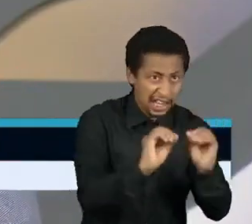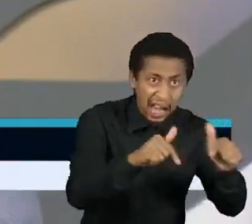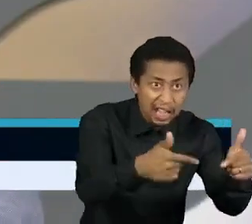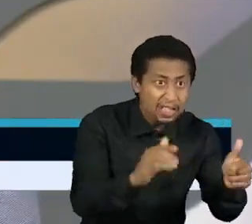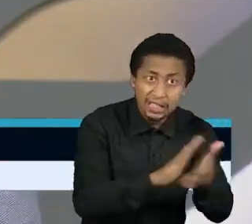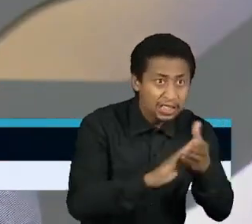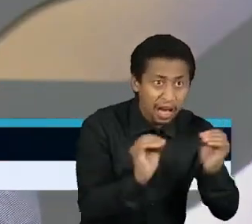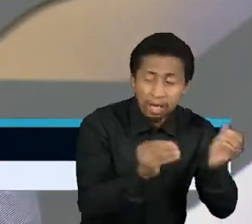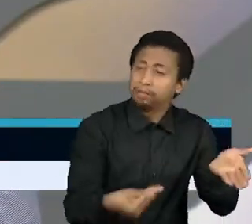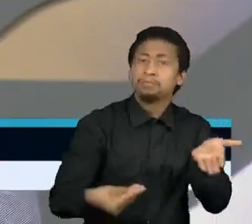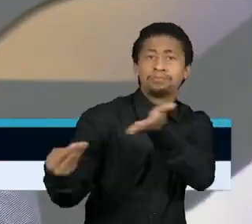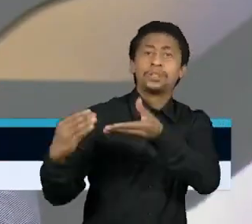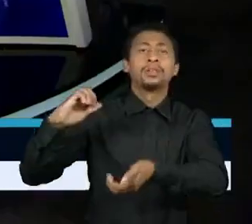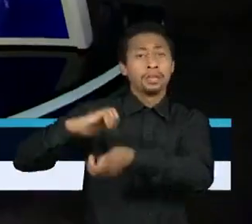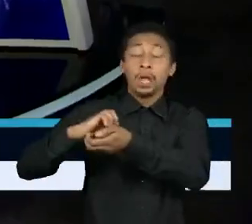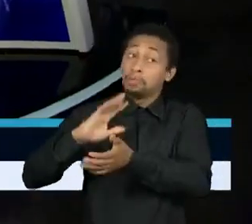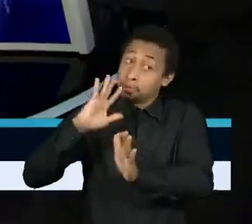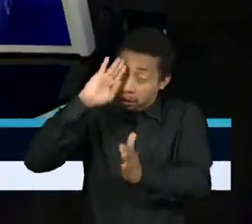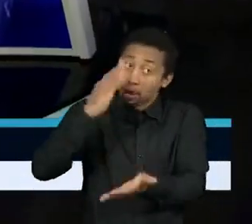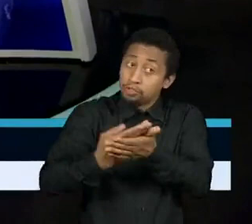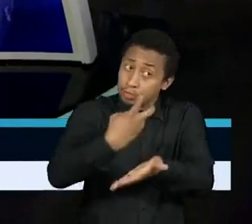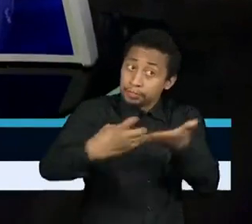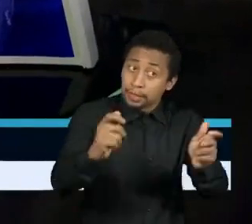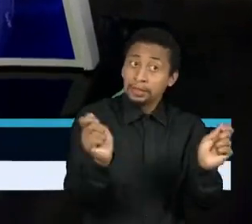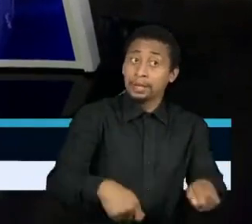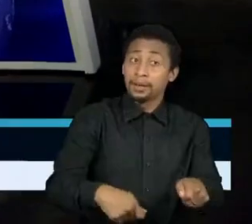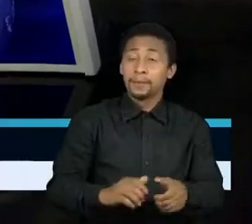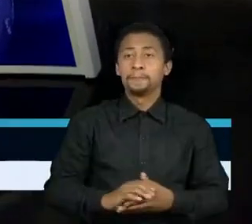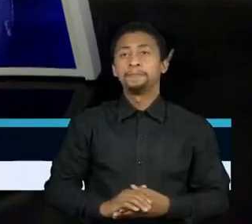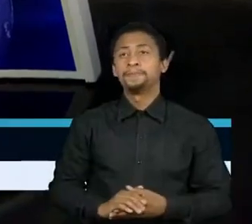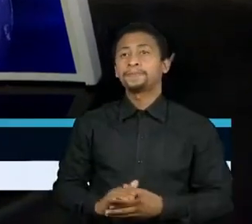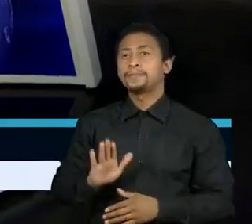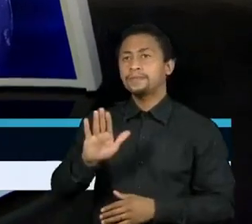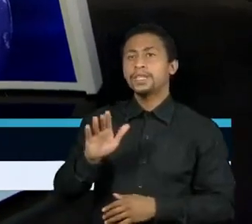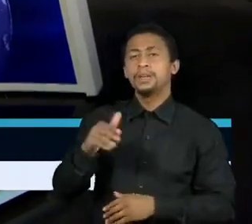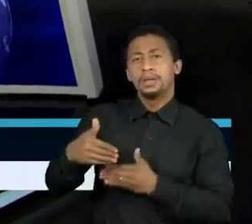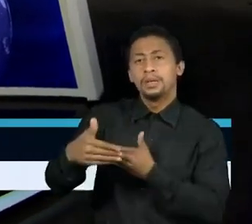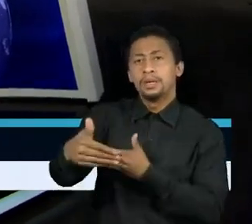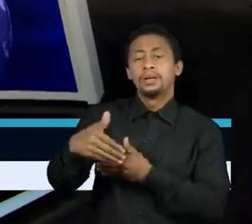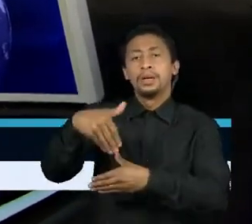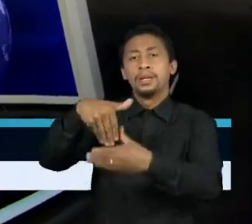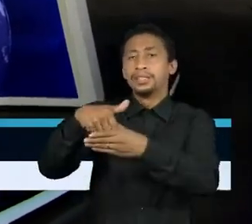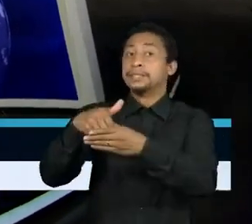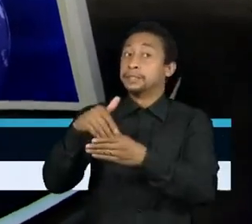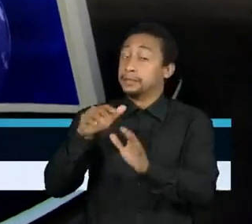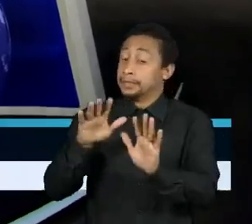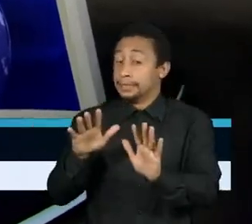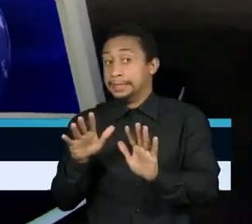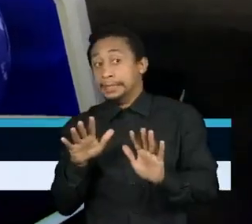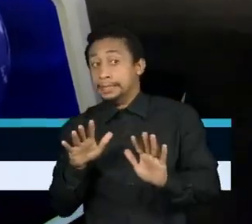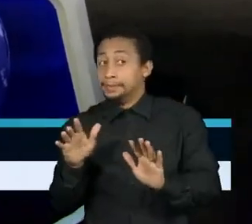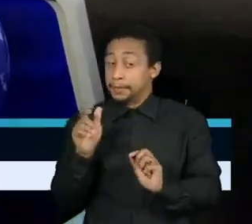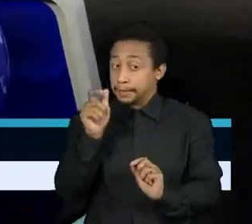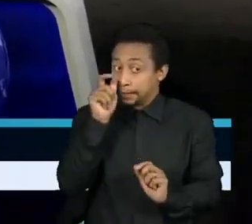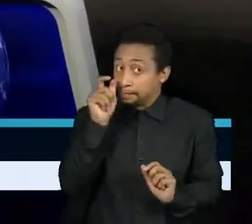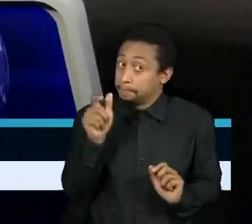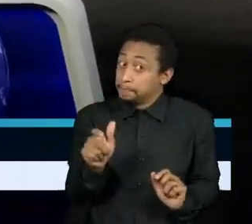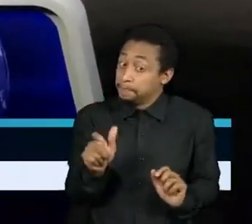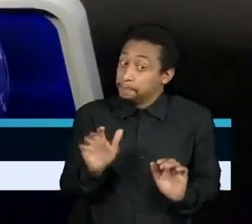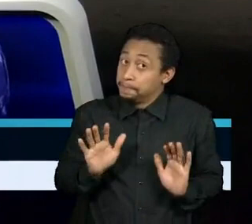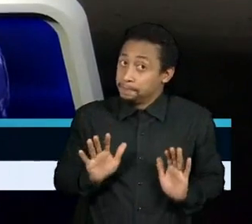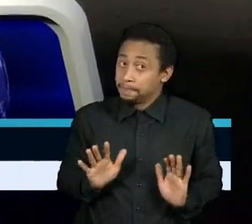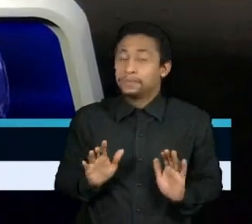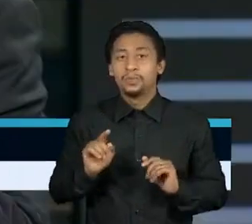essa hipótese. Capaz? Então, essa vai ser uma eleição interessante, porque não vai ser uma eleição em que nós vamos optar pelo